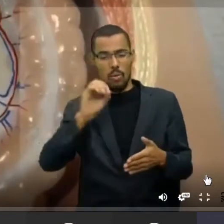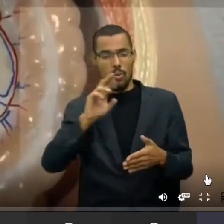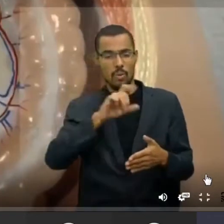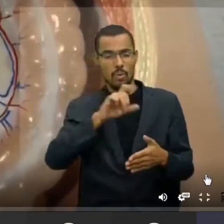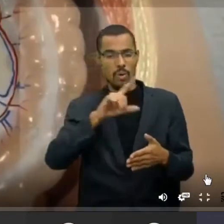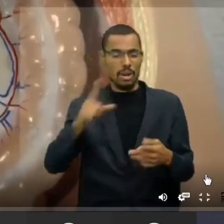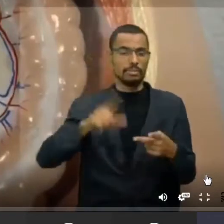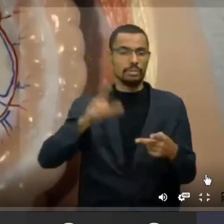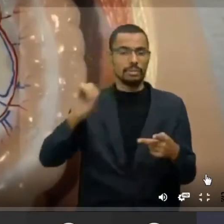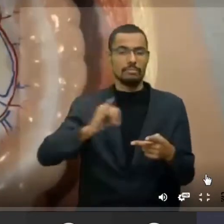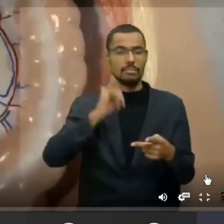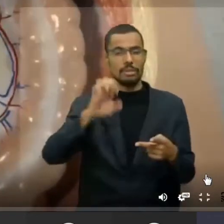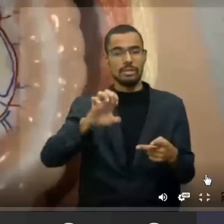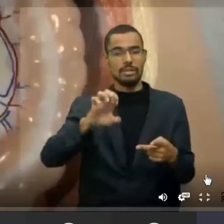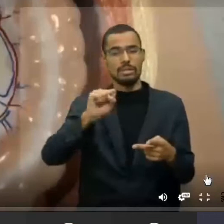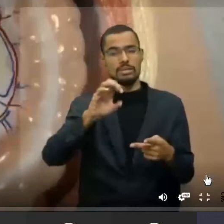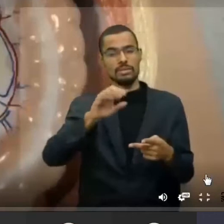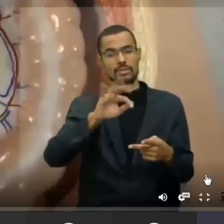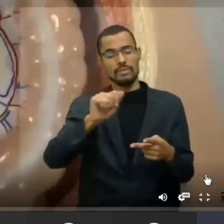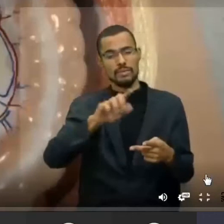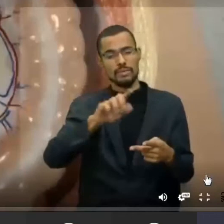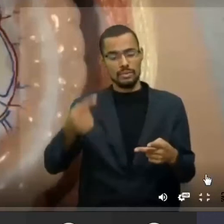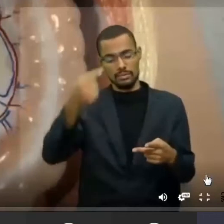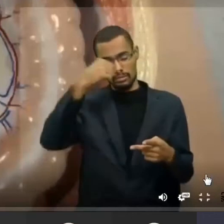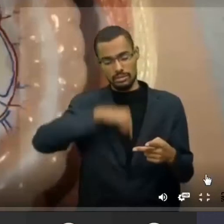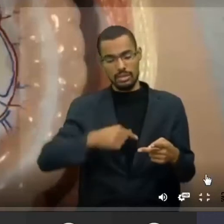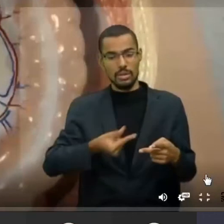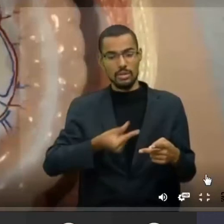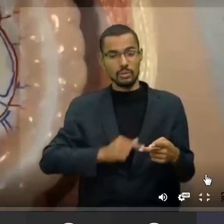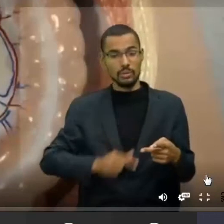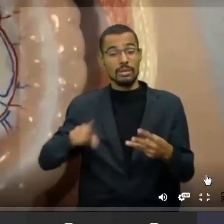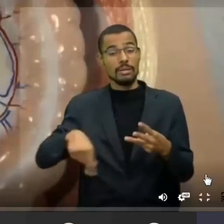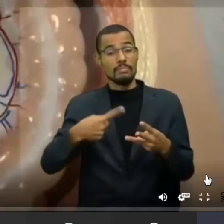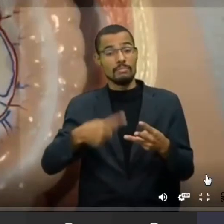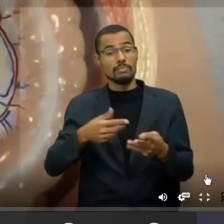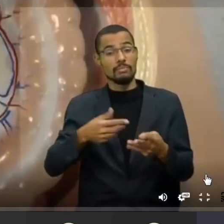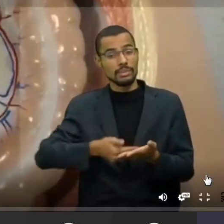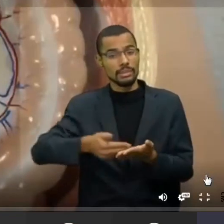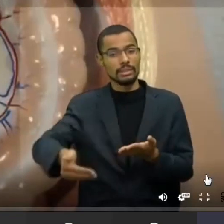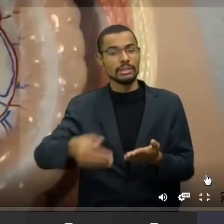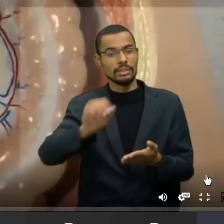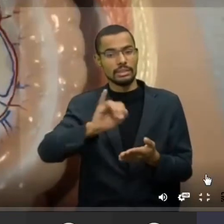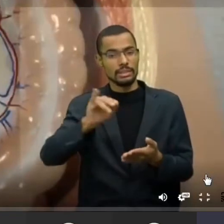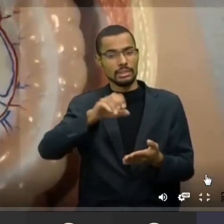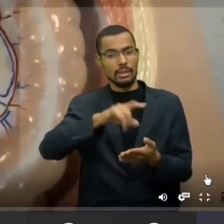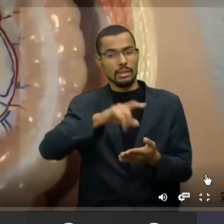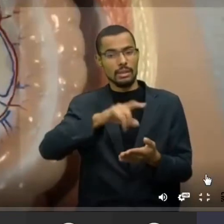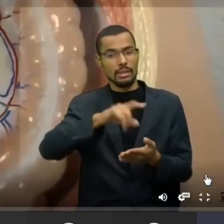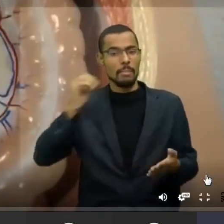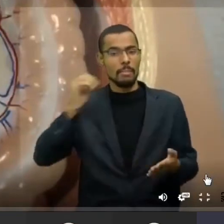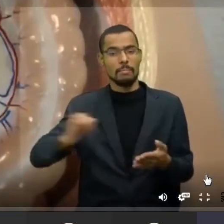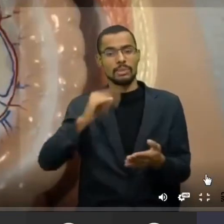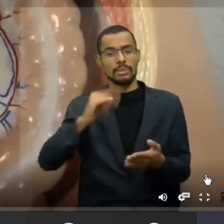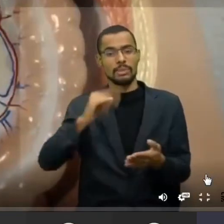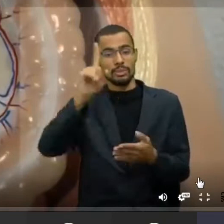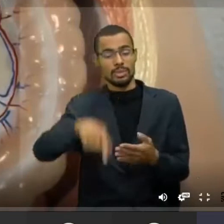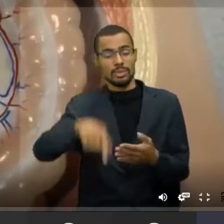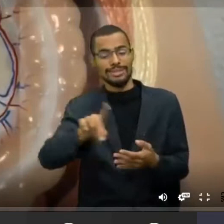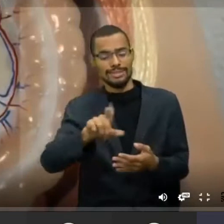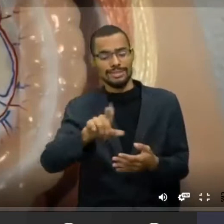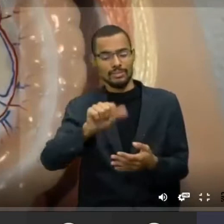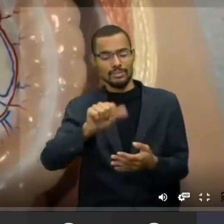seguindo pelo esôfago e estômago, e ainda na porção inicial do intestino delgado.